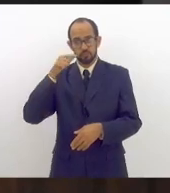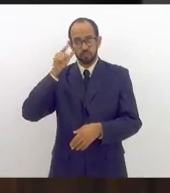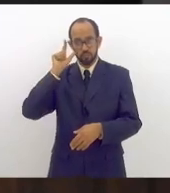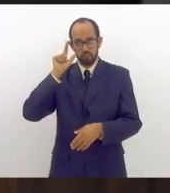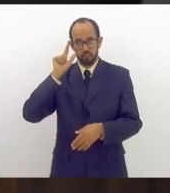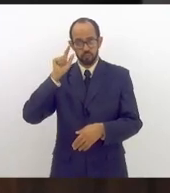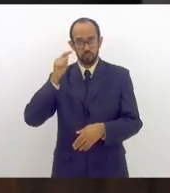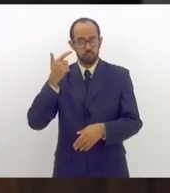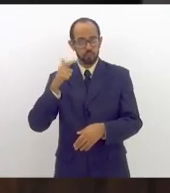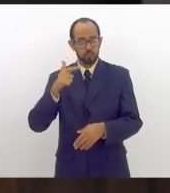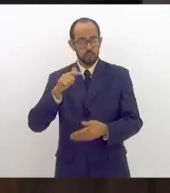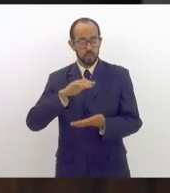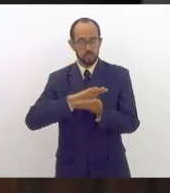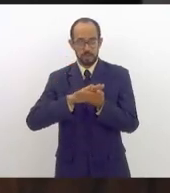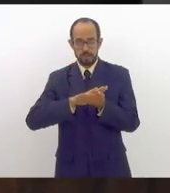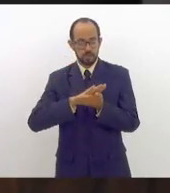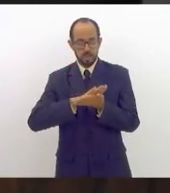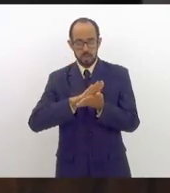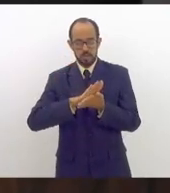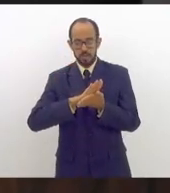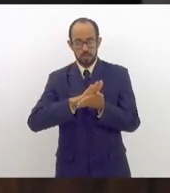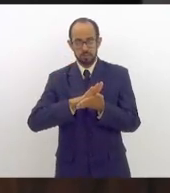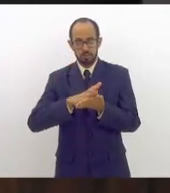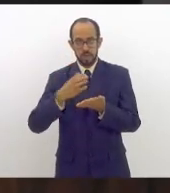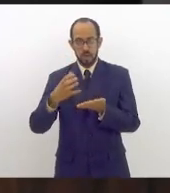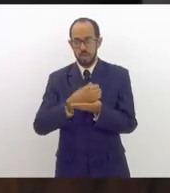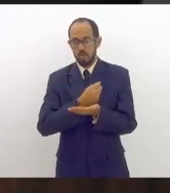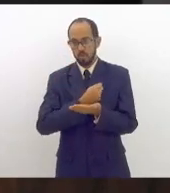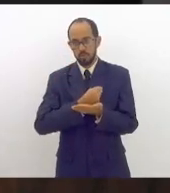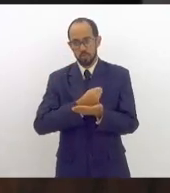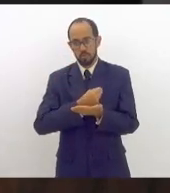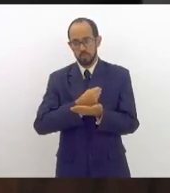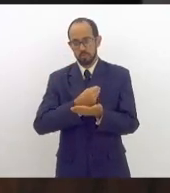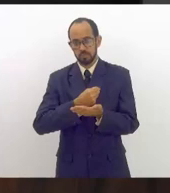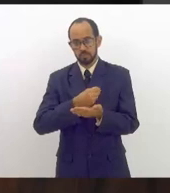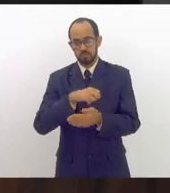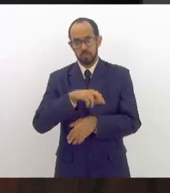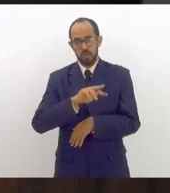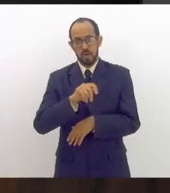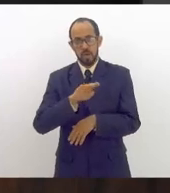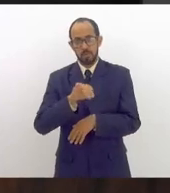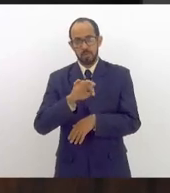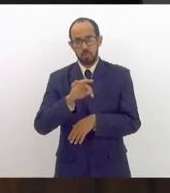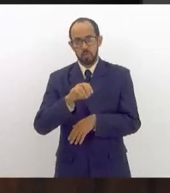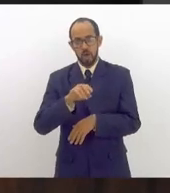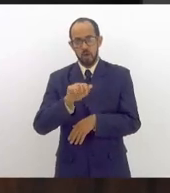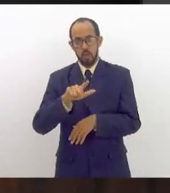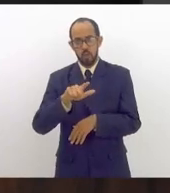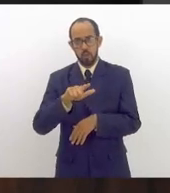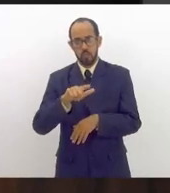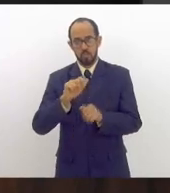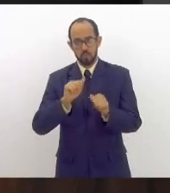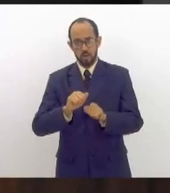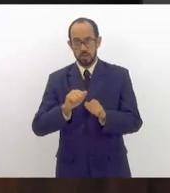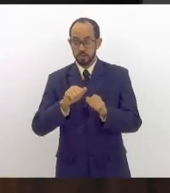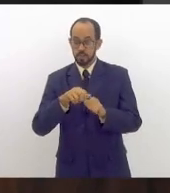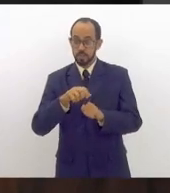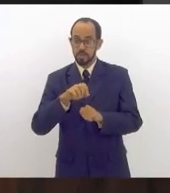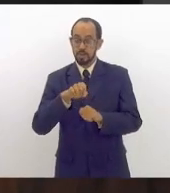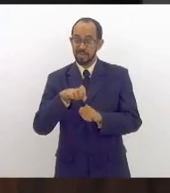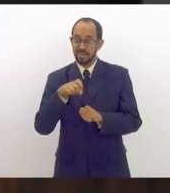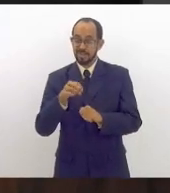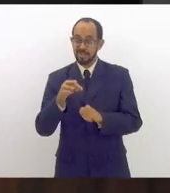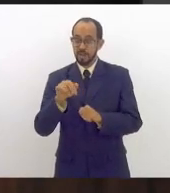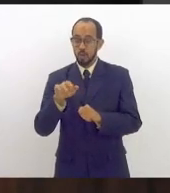data para recolhimento habitual. Pode ser extraordinário. Então, pelo dia de